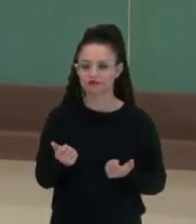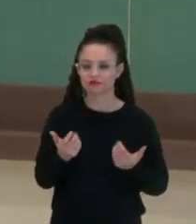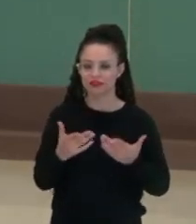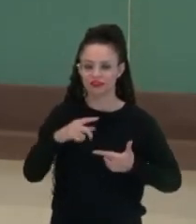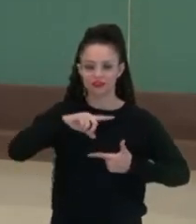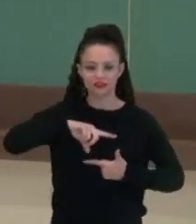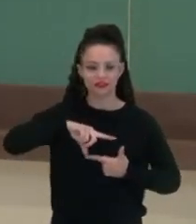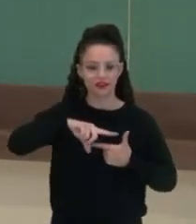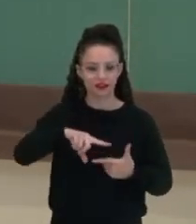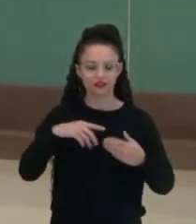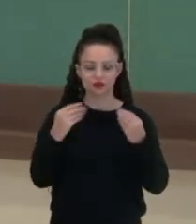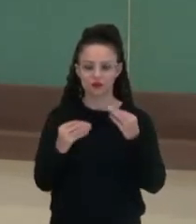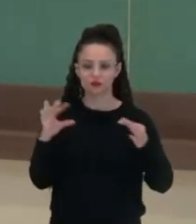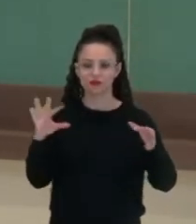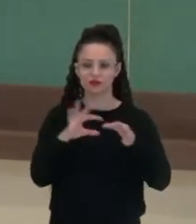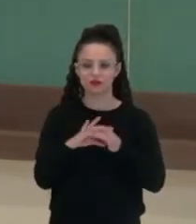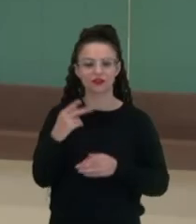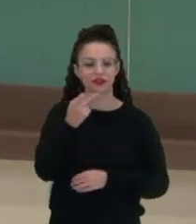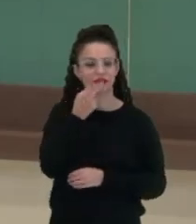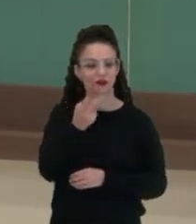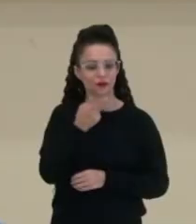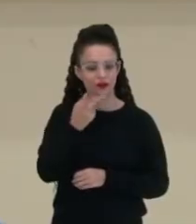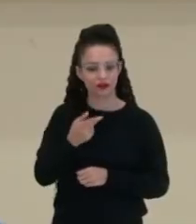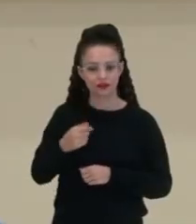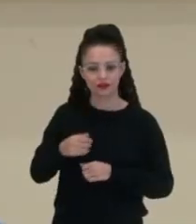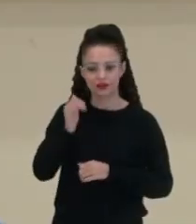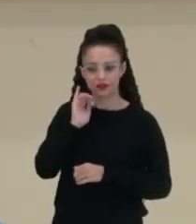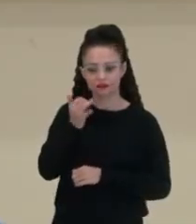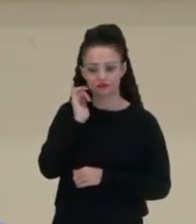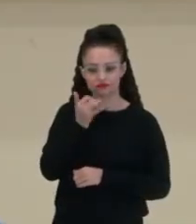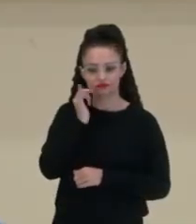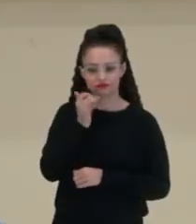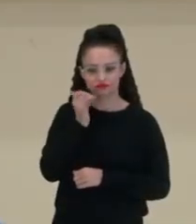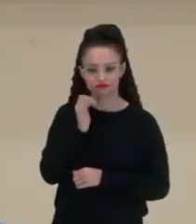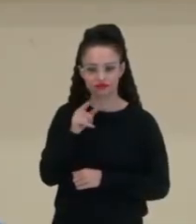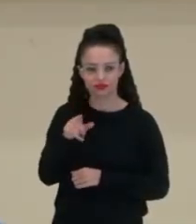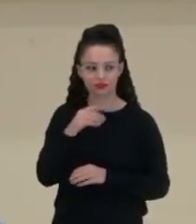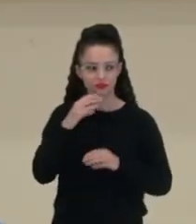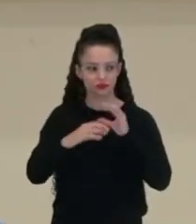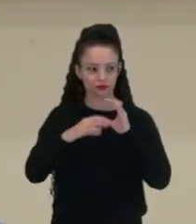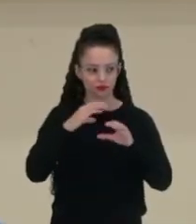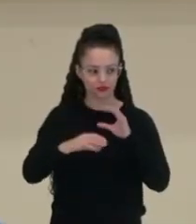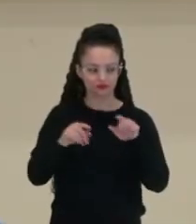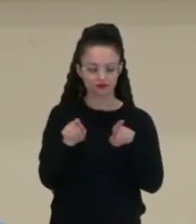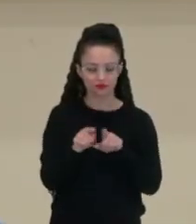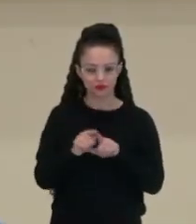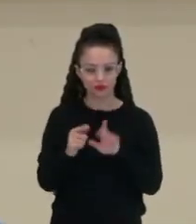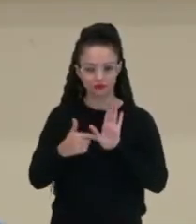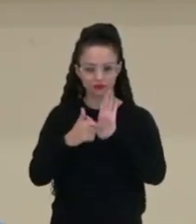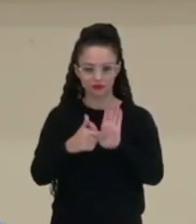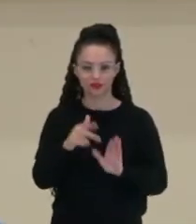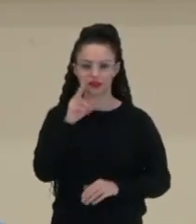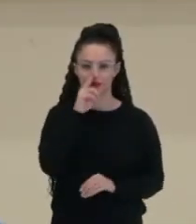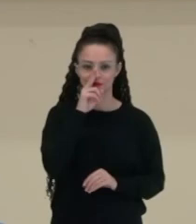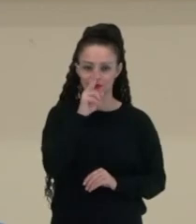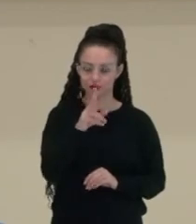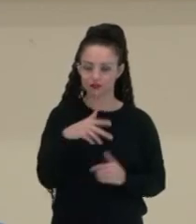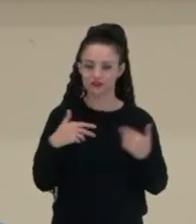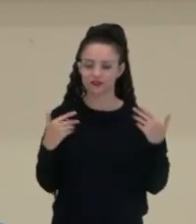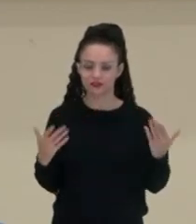tradição através da oralidade, né? Então, através da fala, eles se comunicam e trazem a força ali,